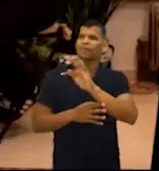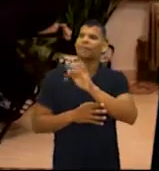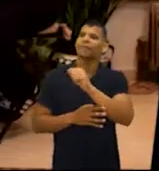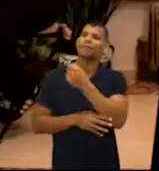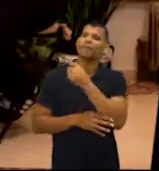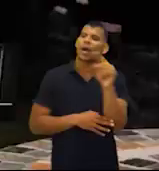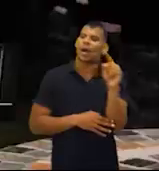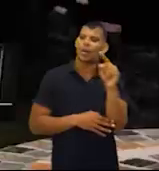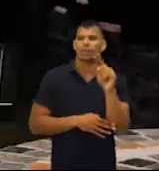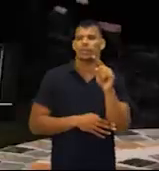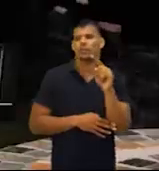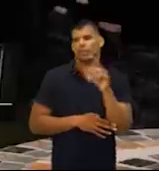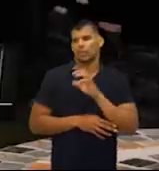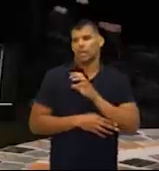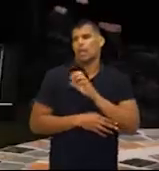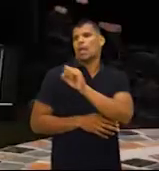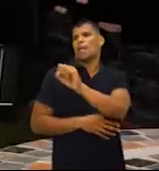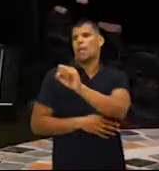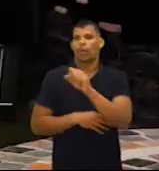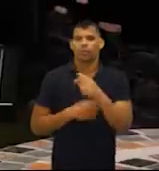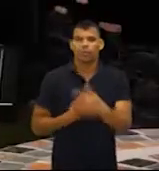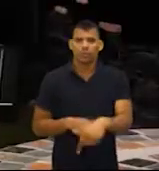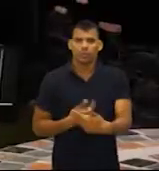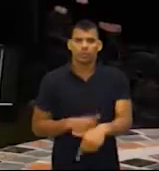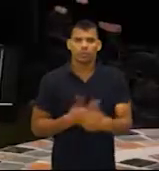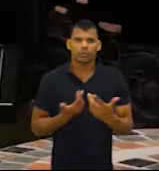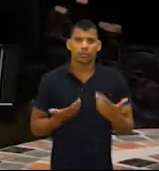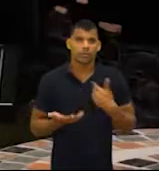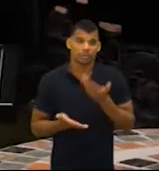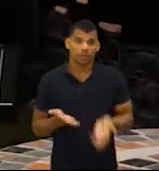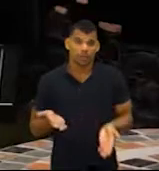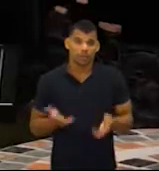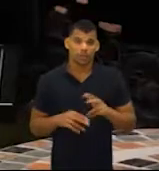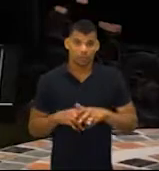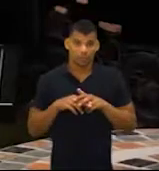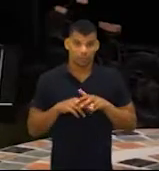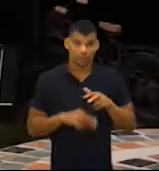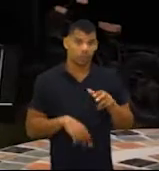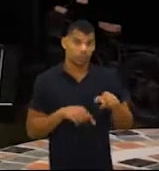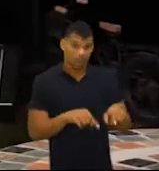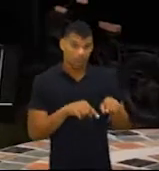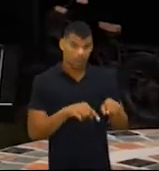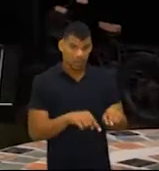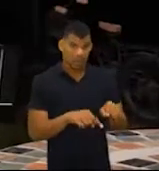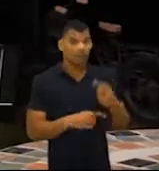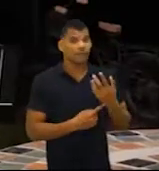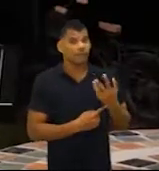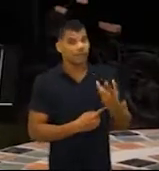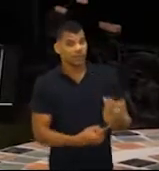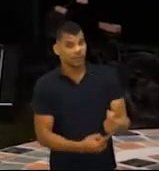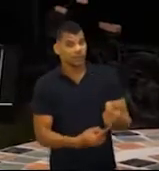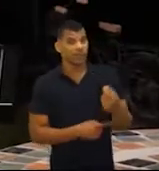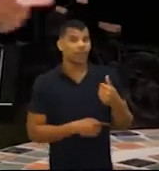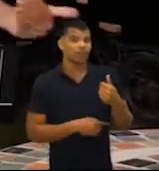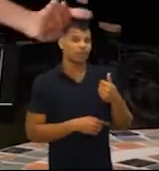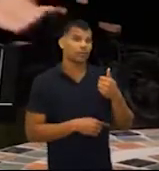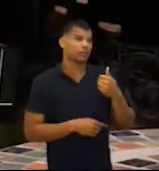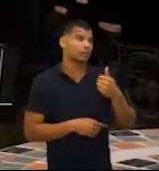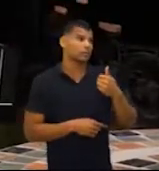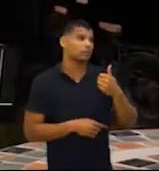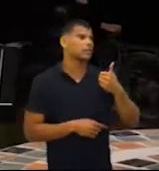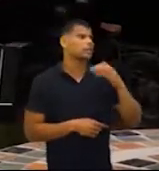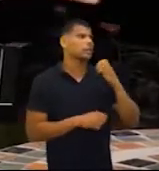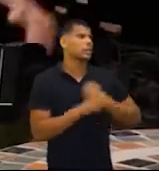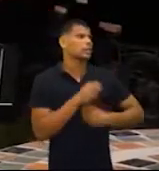pelo cara que você escolheu, a cantora que você escolheu. Não aconteceu mais isso, né? Foi uma pena, porque ali era ainda